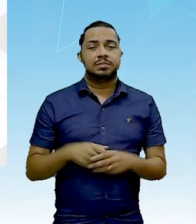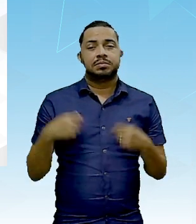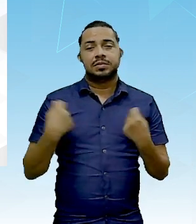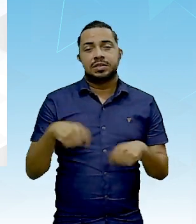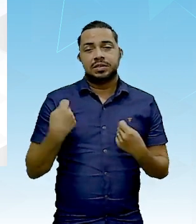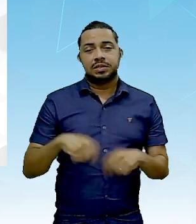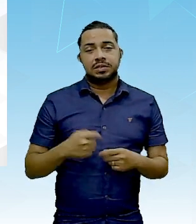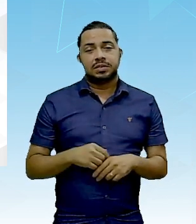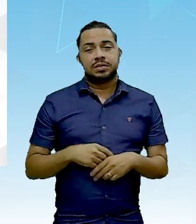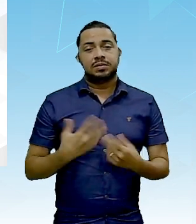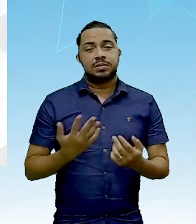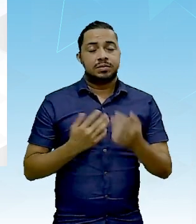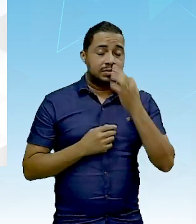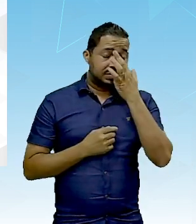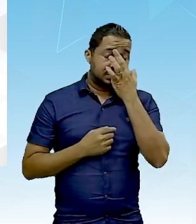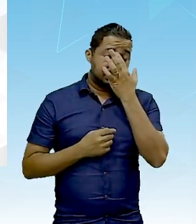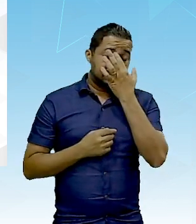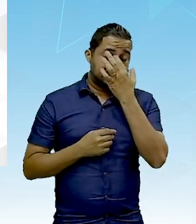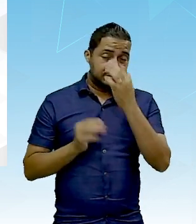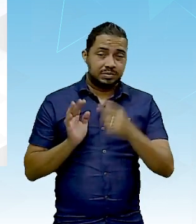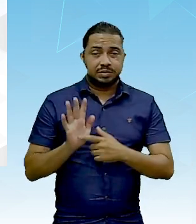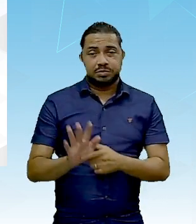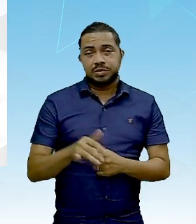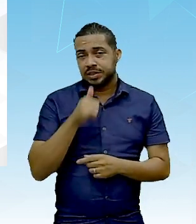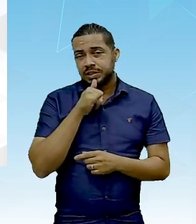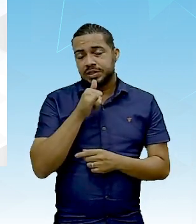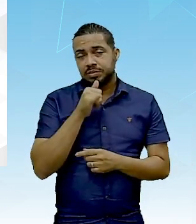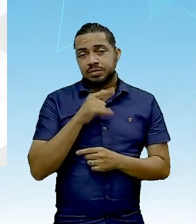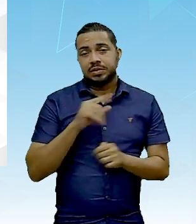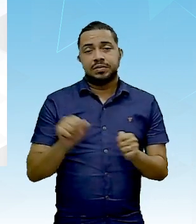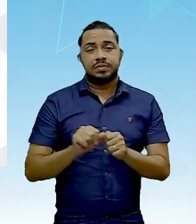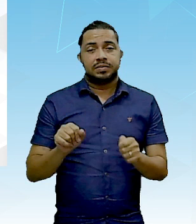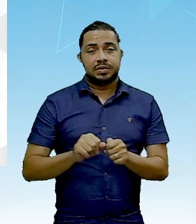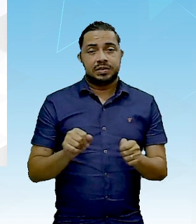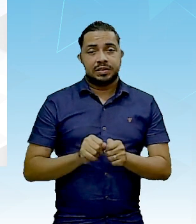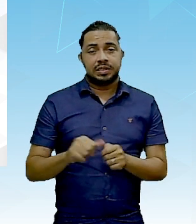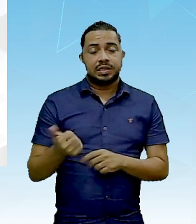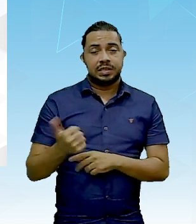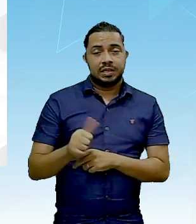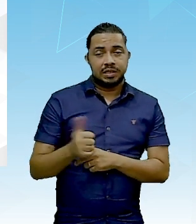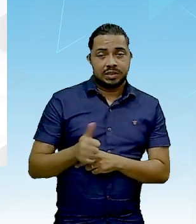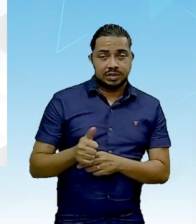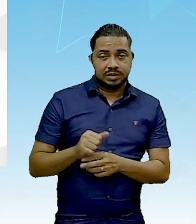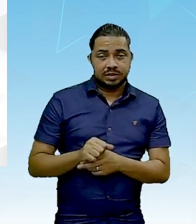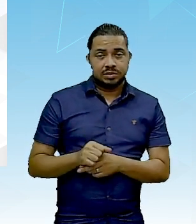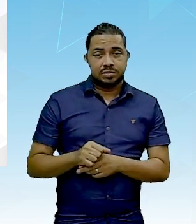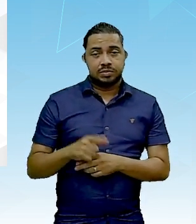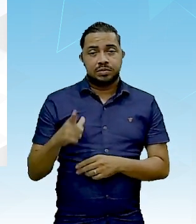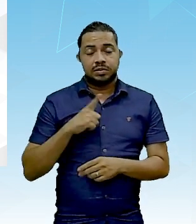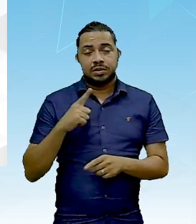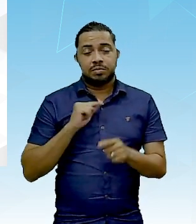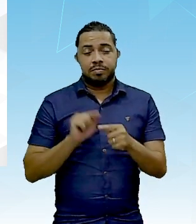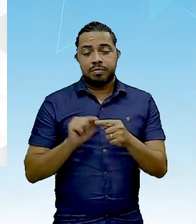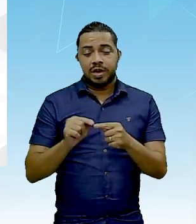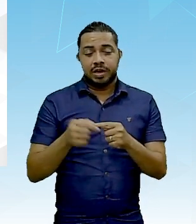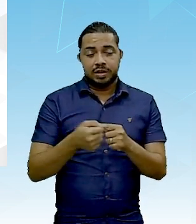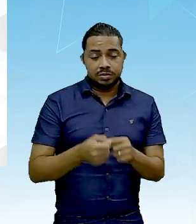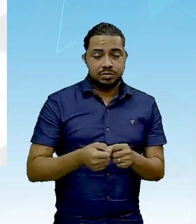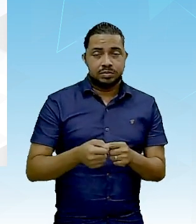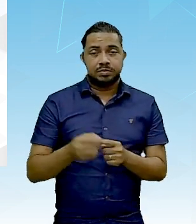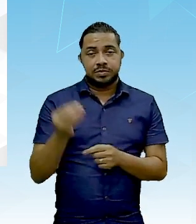precisa ou me expõe, tá? Por exemplo, você vai fazer uma análise no teu bairro para